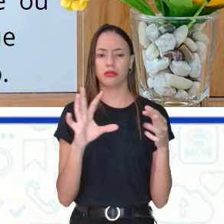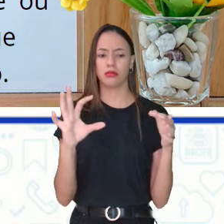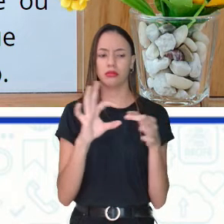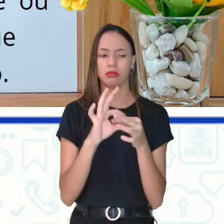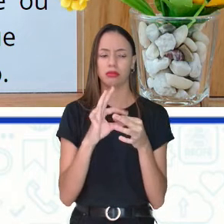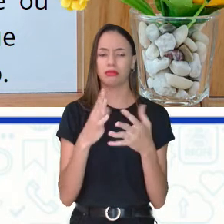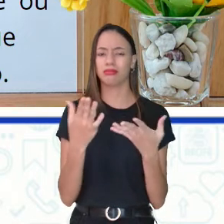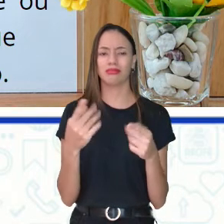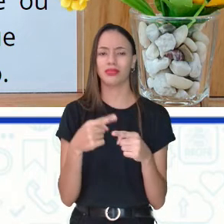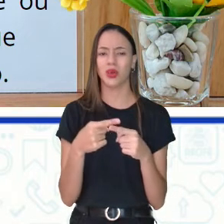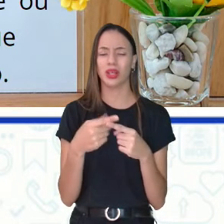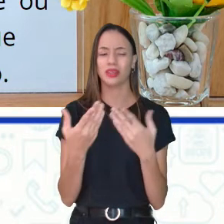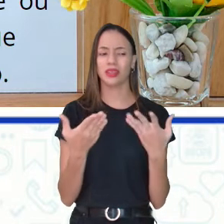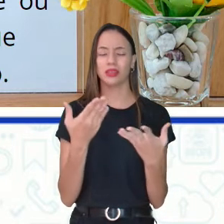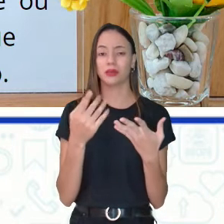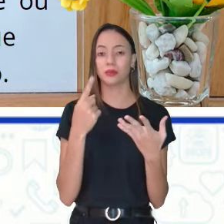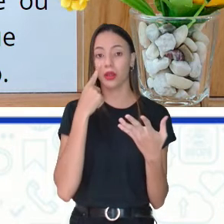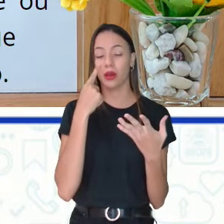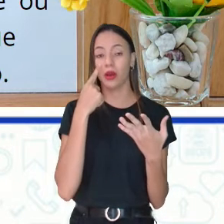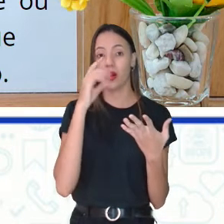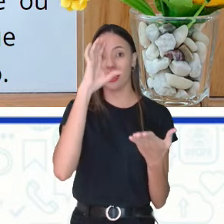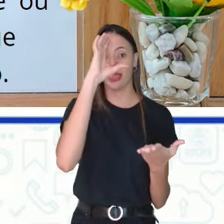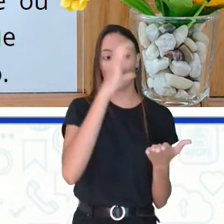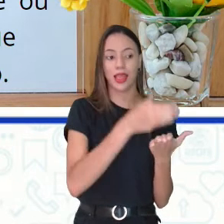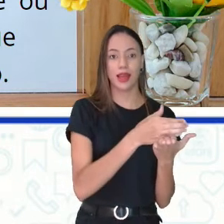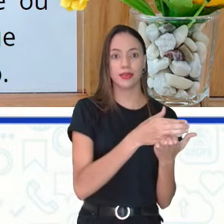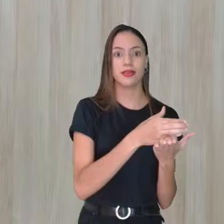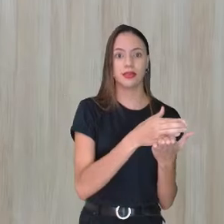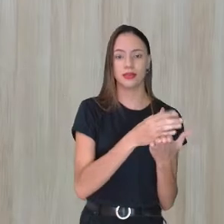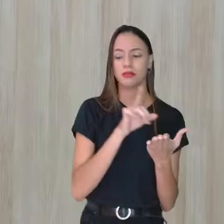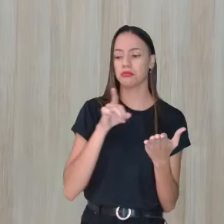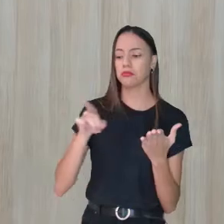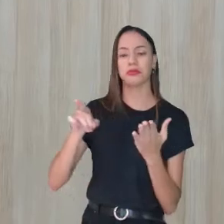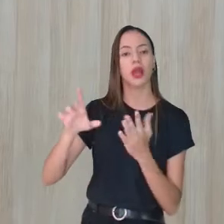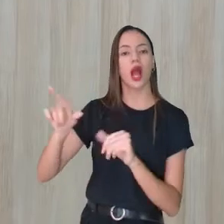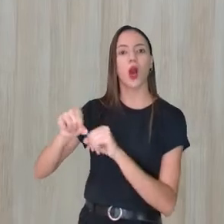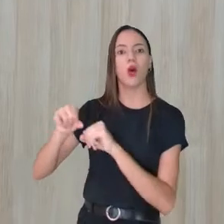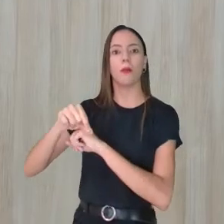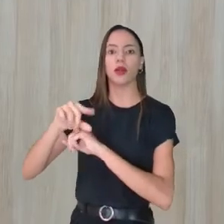percebem que a tese e o argumento estão aí bem ligados.